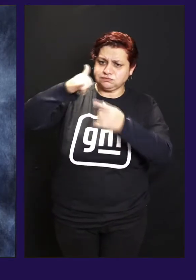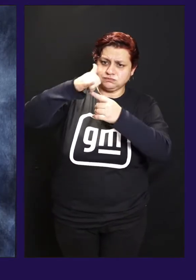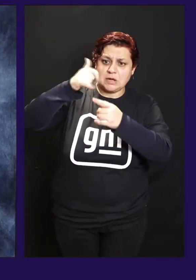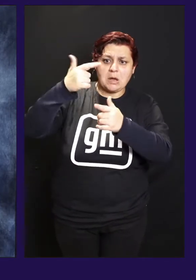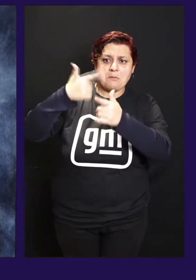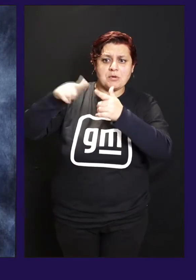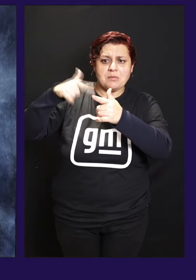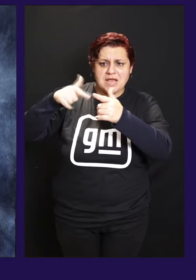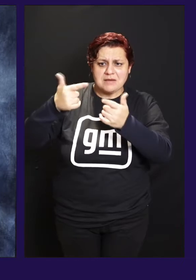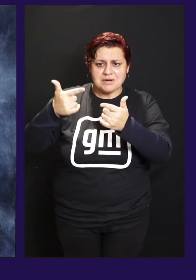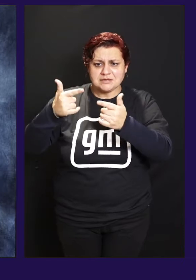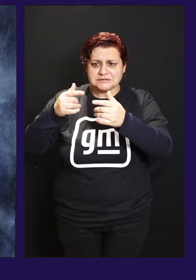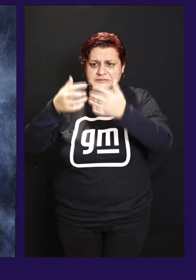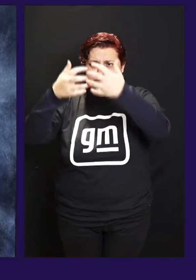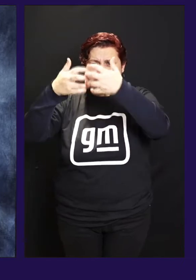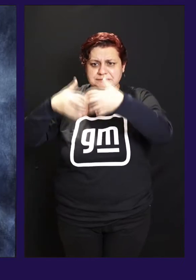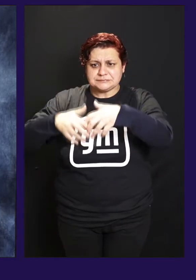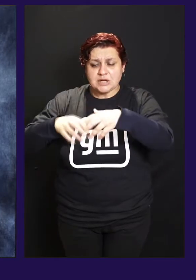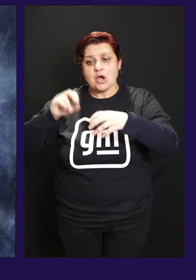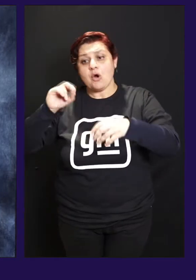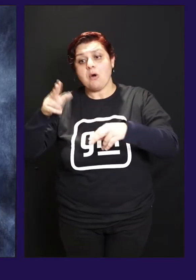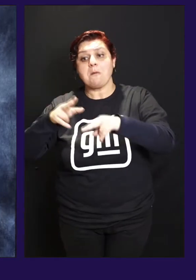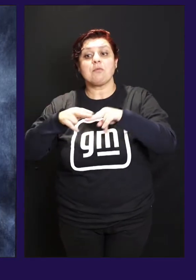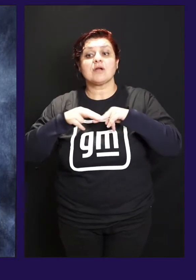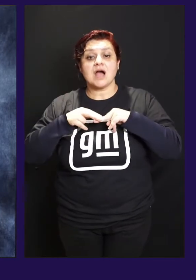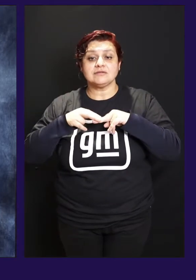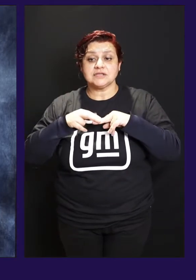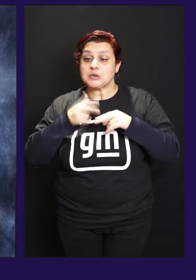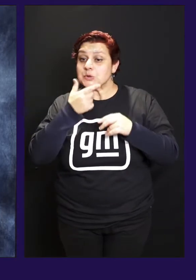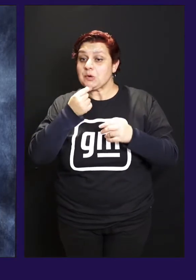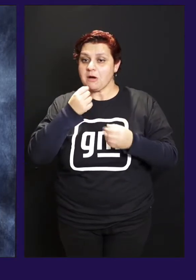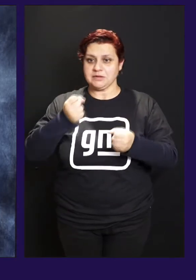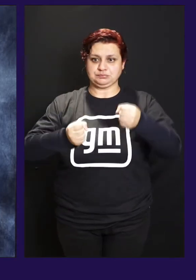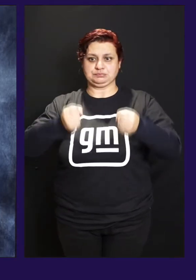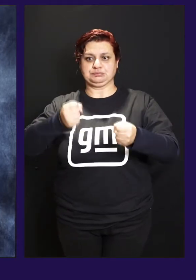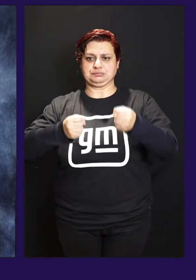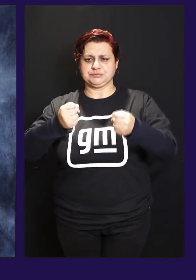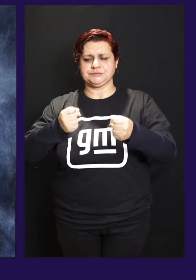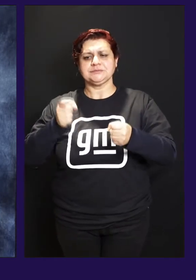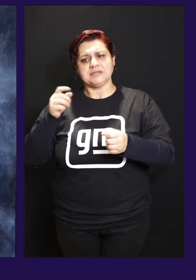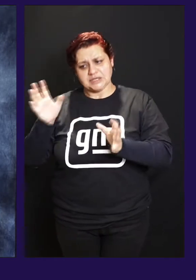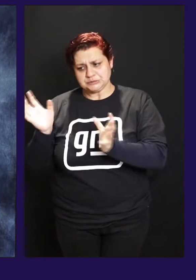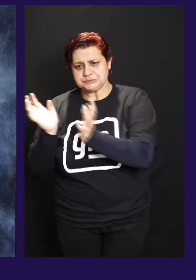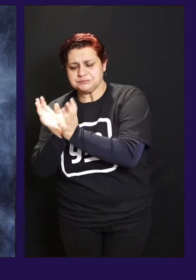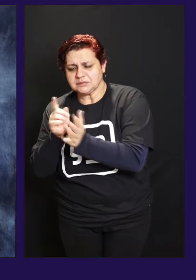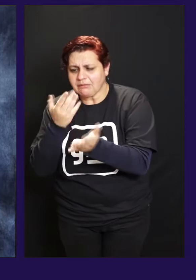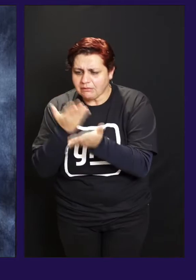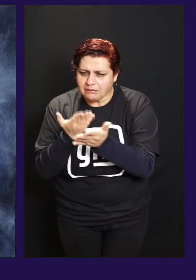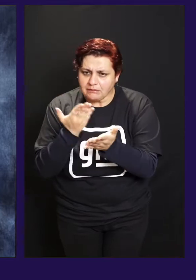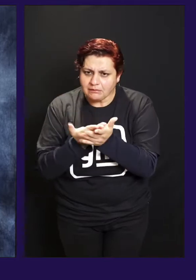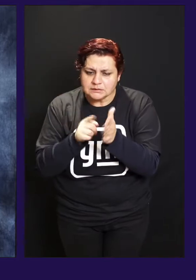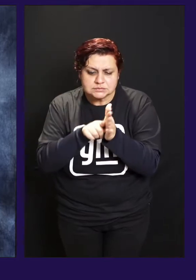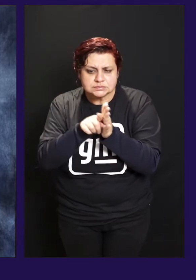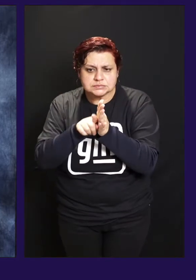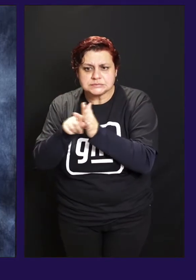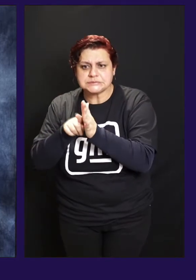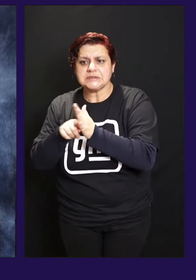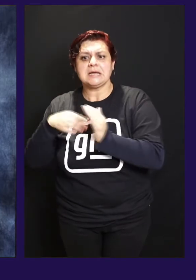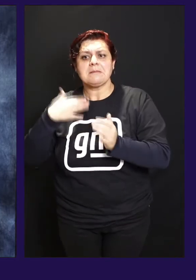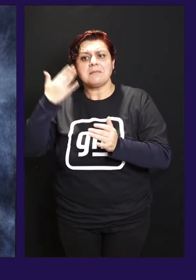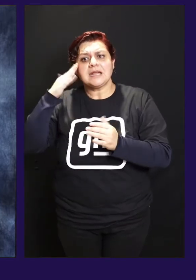laptop ou um copo de café. A experiência é a mesma. No final, acessibilidade igual experiência. Quando você pensa